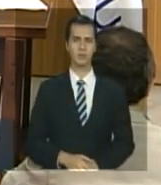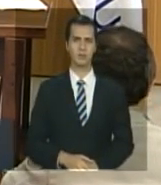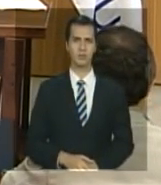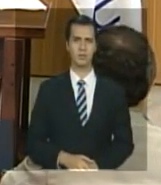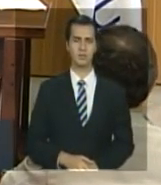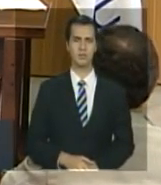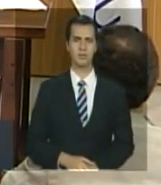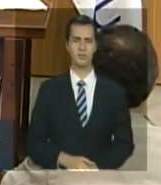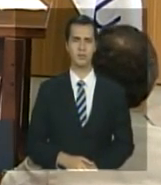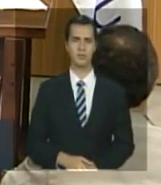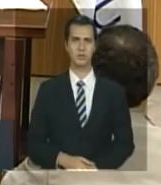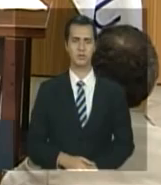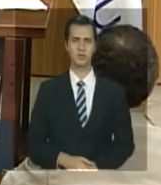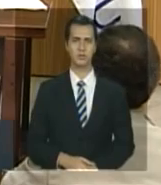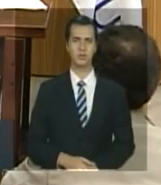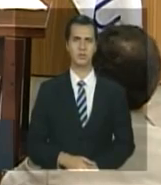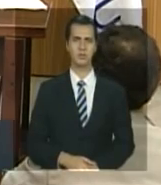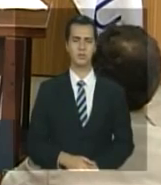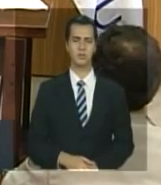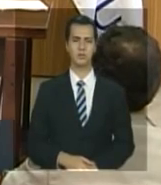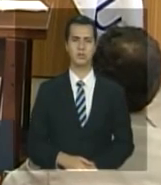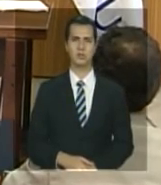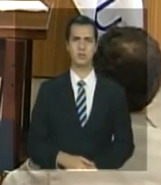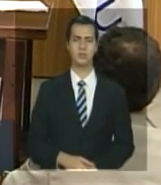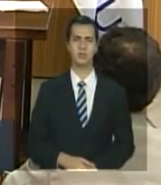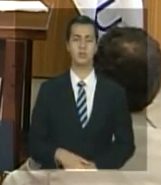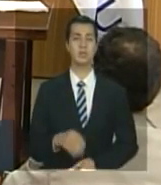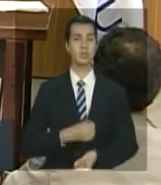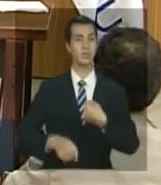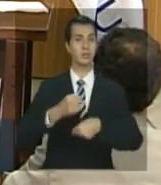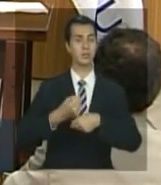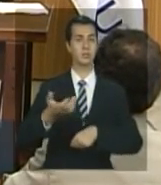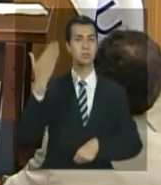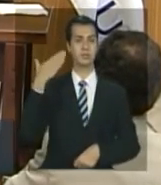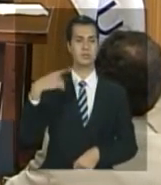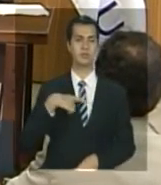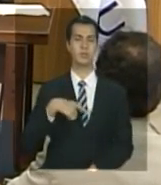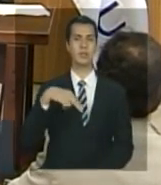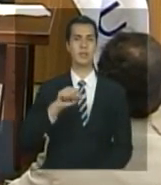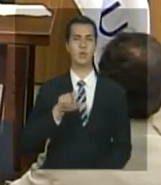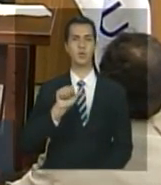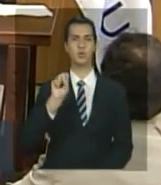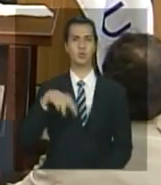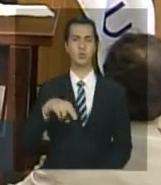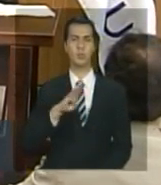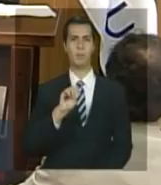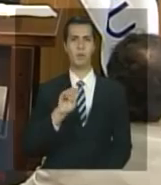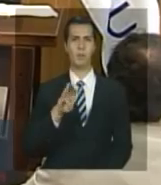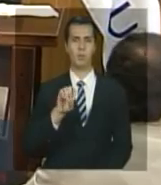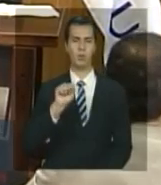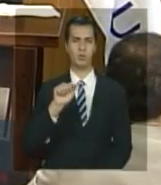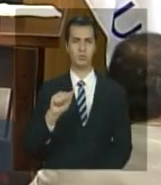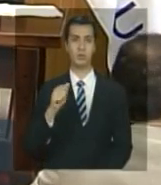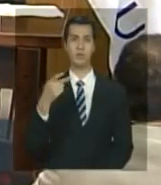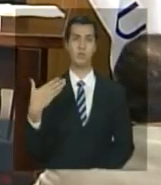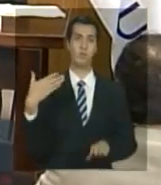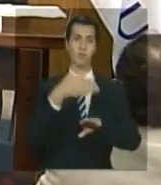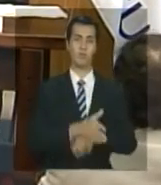Não sei, o ano passado, por exemplo, foi o secretário executivo, né, Nelson Barbosa, para a cúpula. Não sei se este